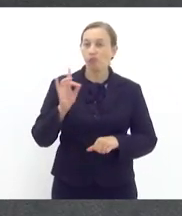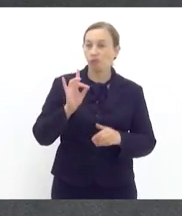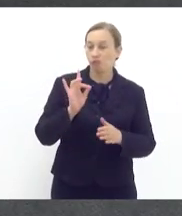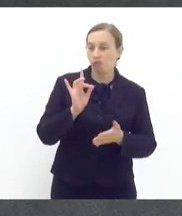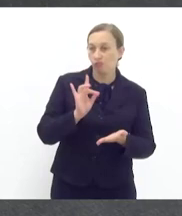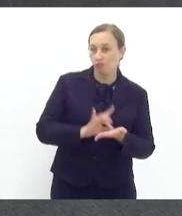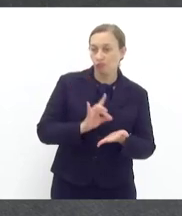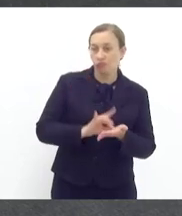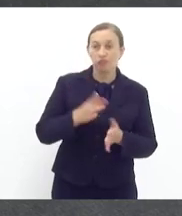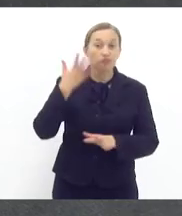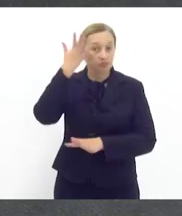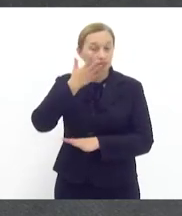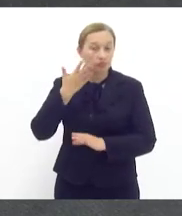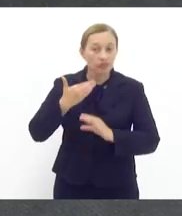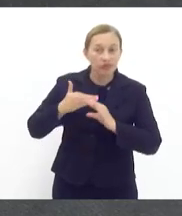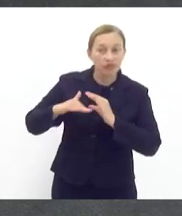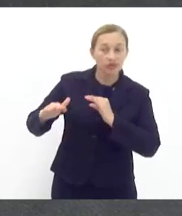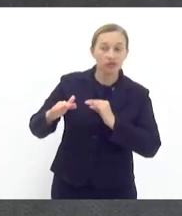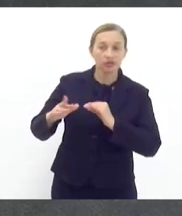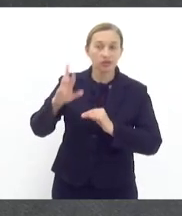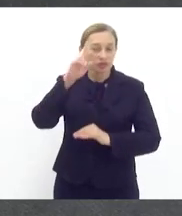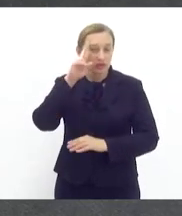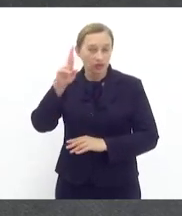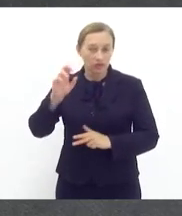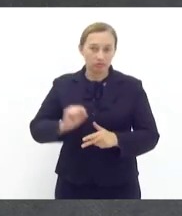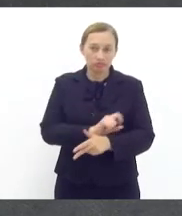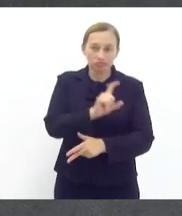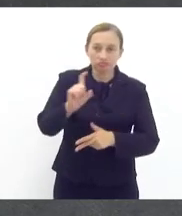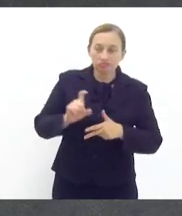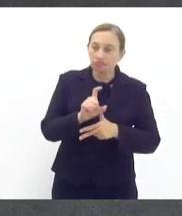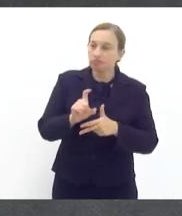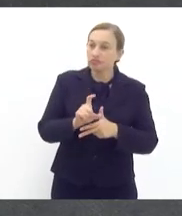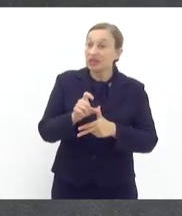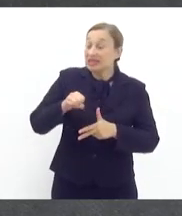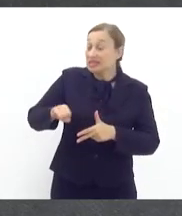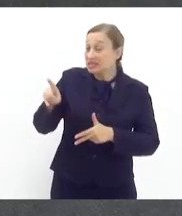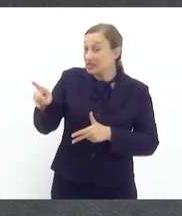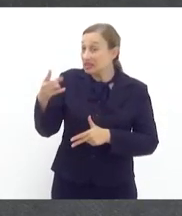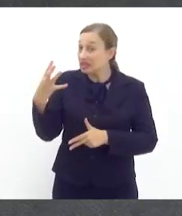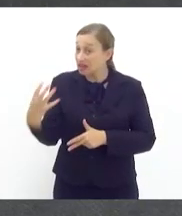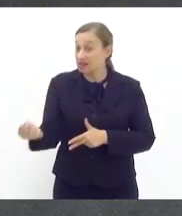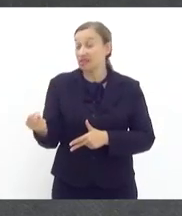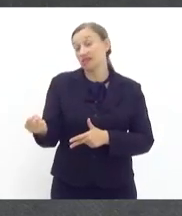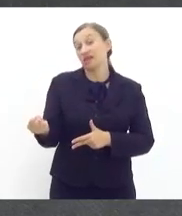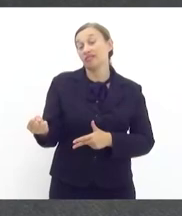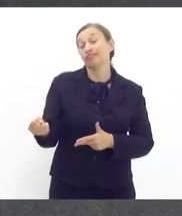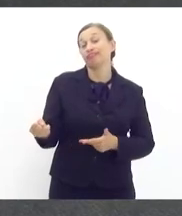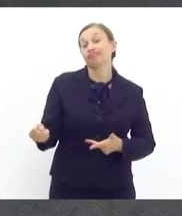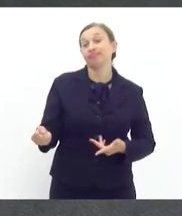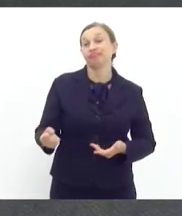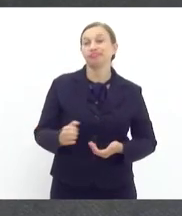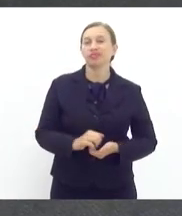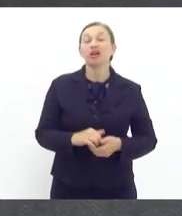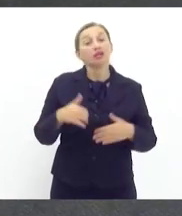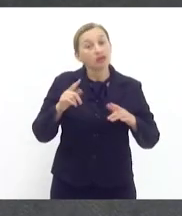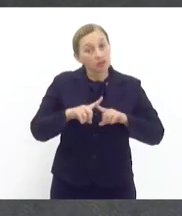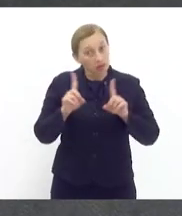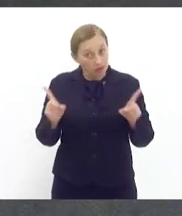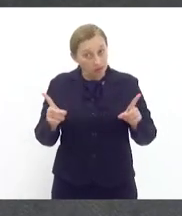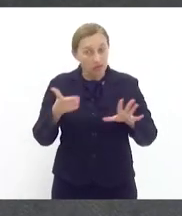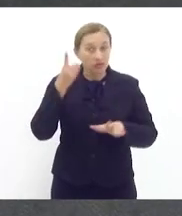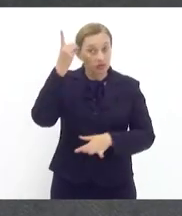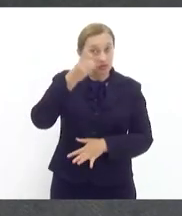será encaminhada pelo chefe do executivo se ele assim o desejar mas os